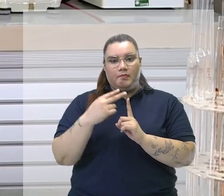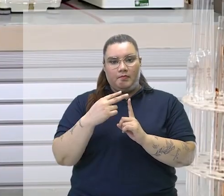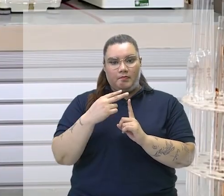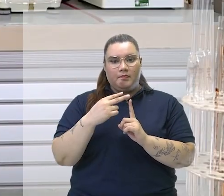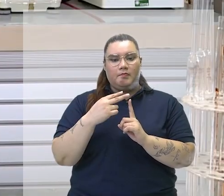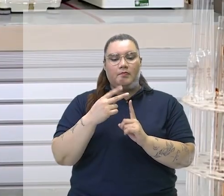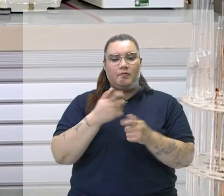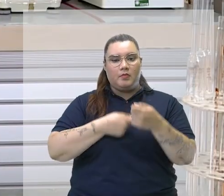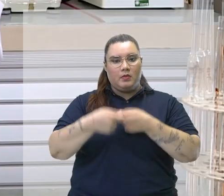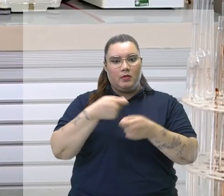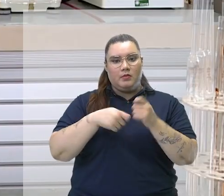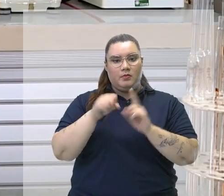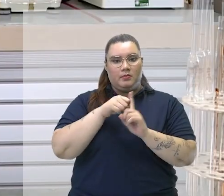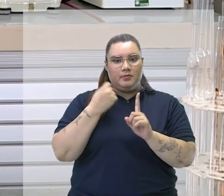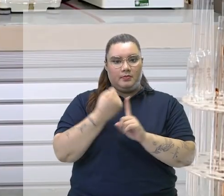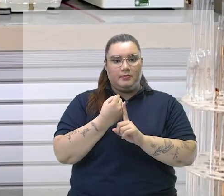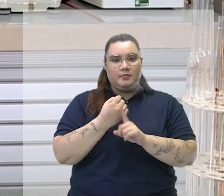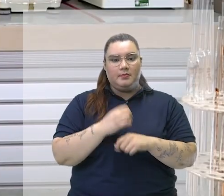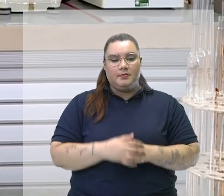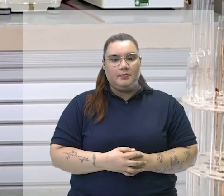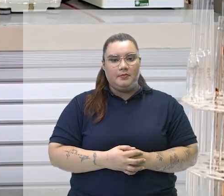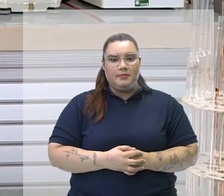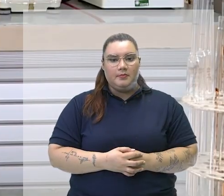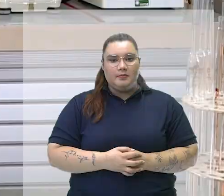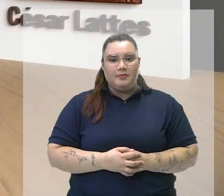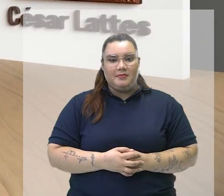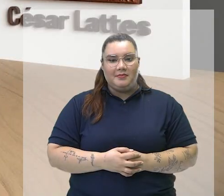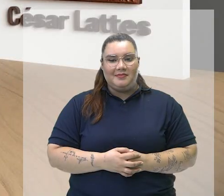vista econômico e social.